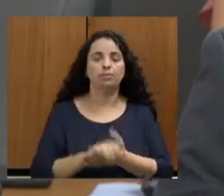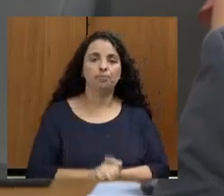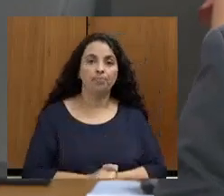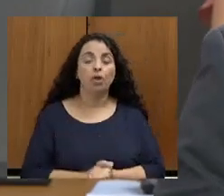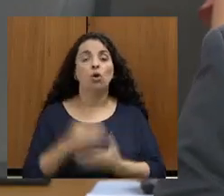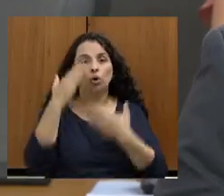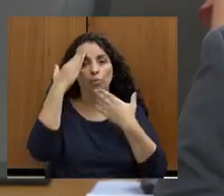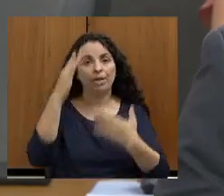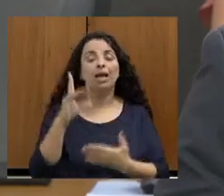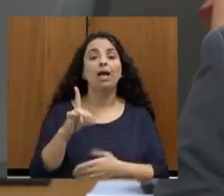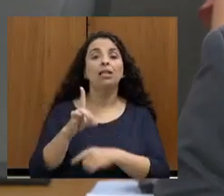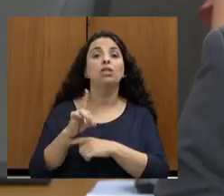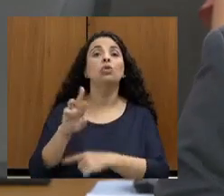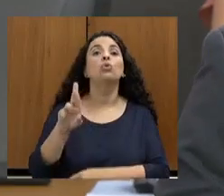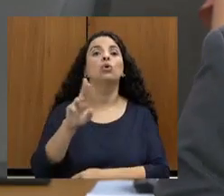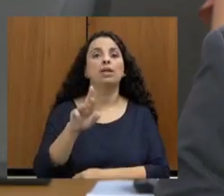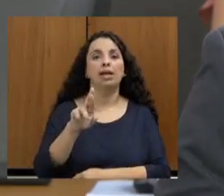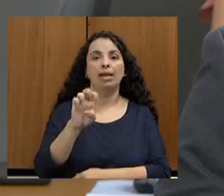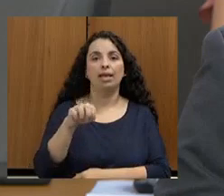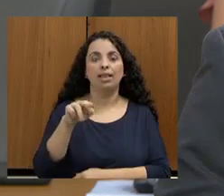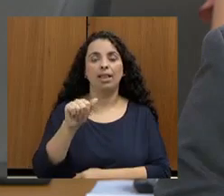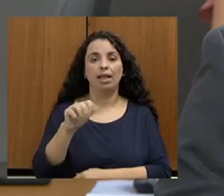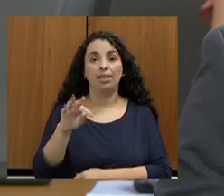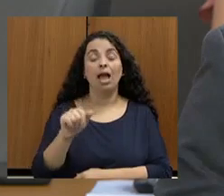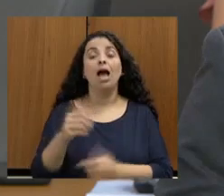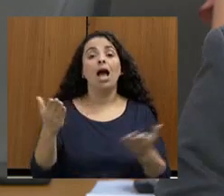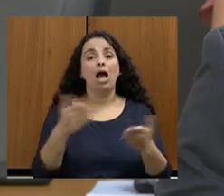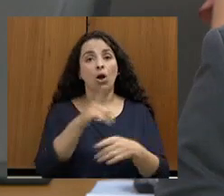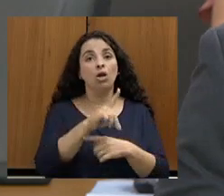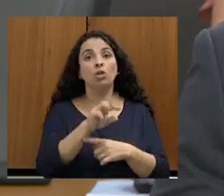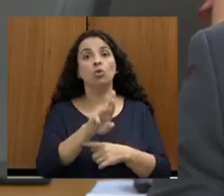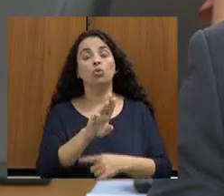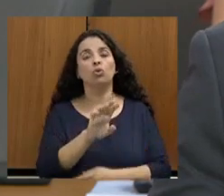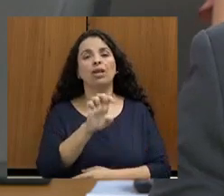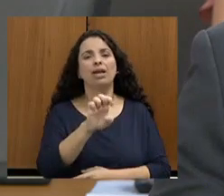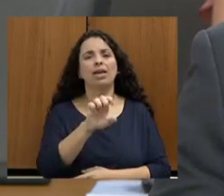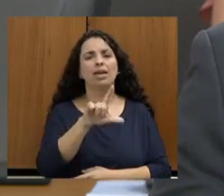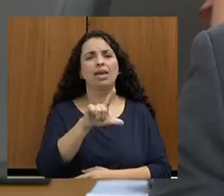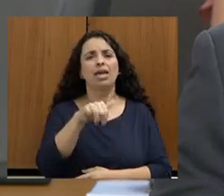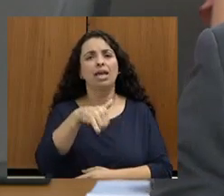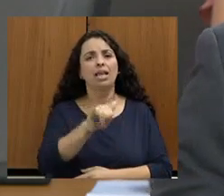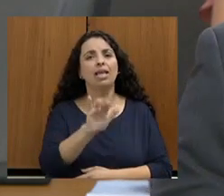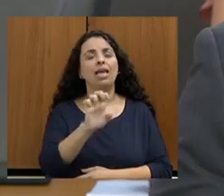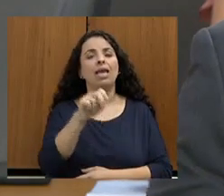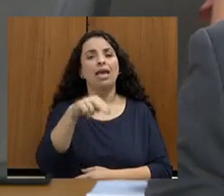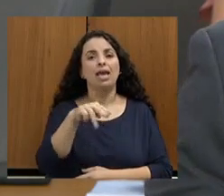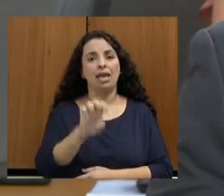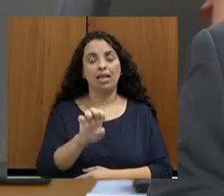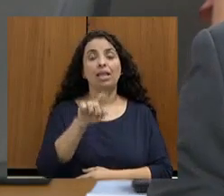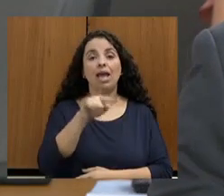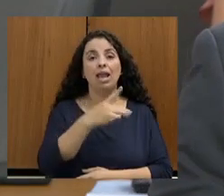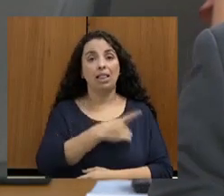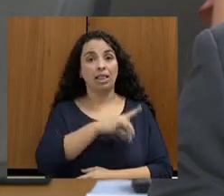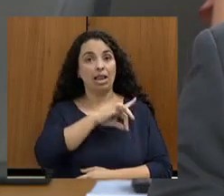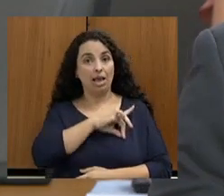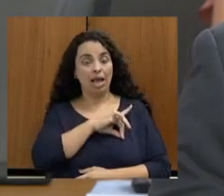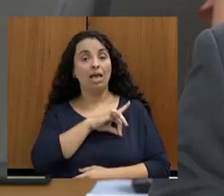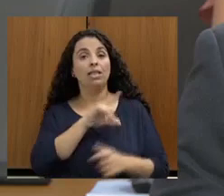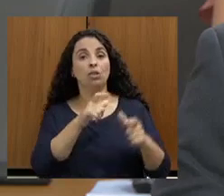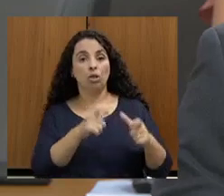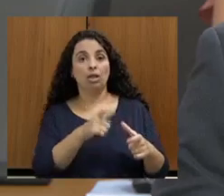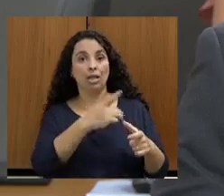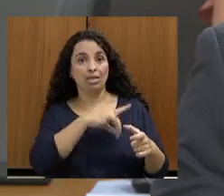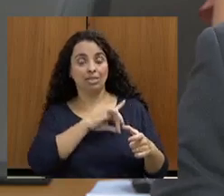doutora Renata. Eu vou passar a fala agora para a doutora Eliene Célida, que é delegada da Delegacia Especializada em